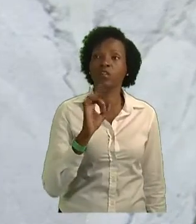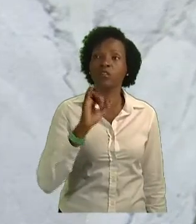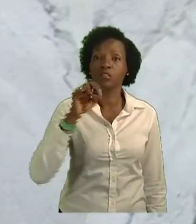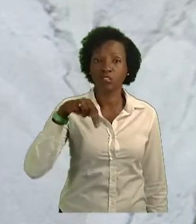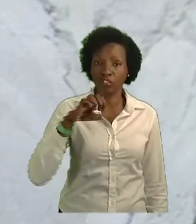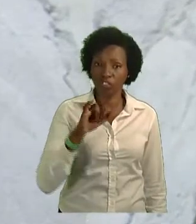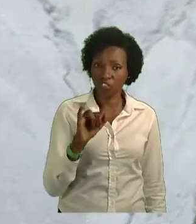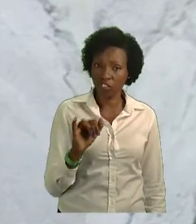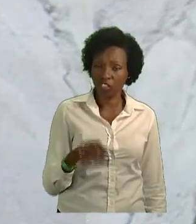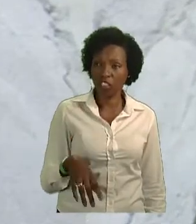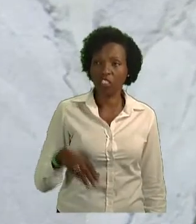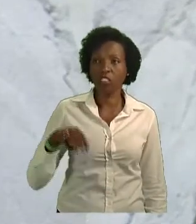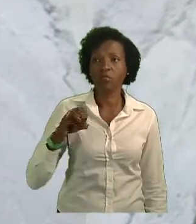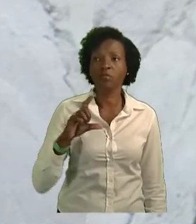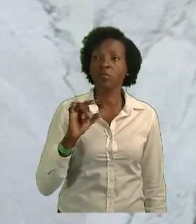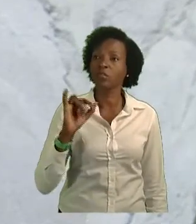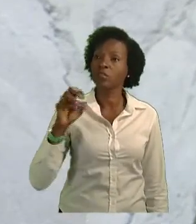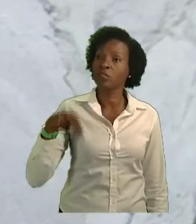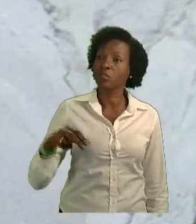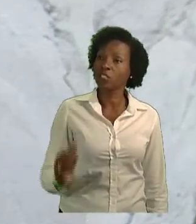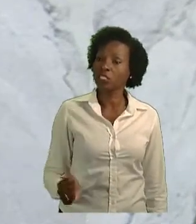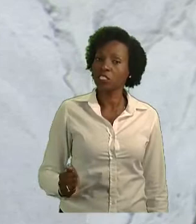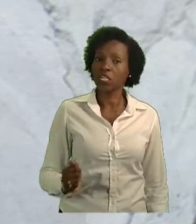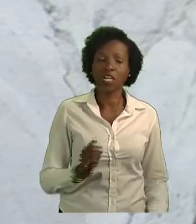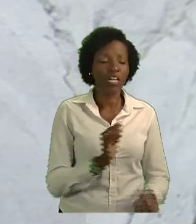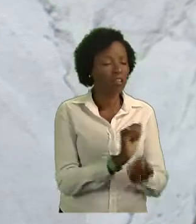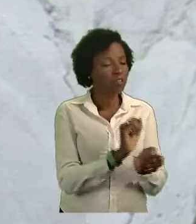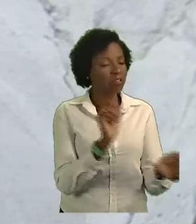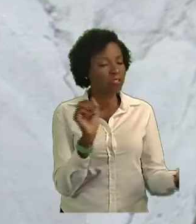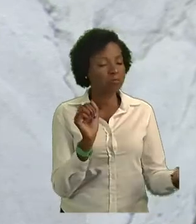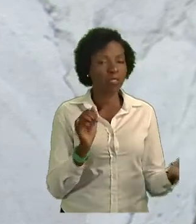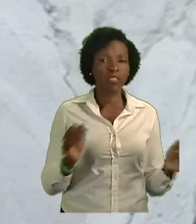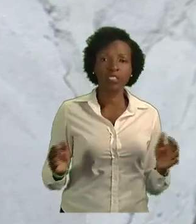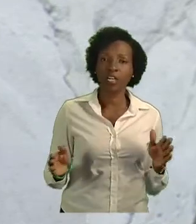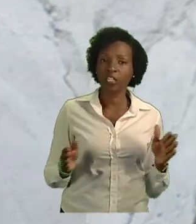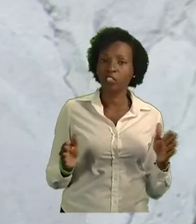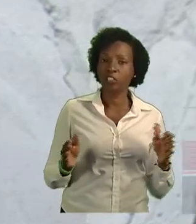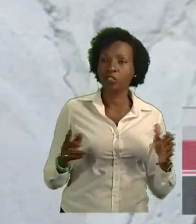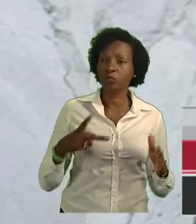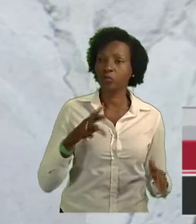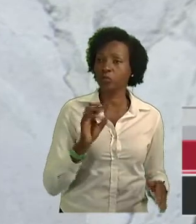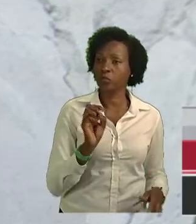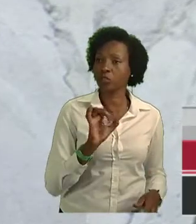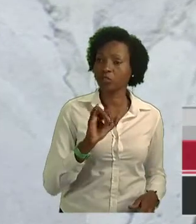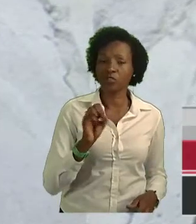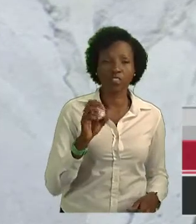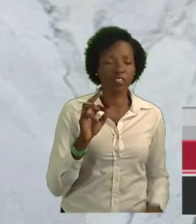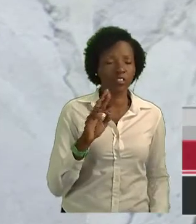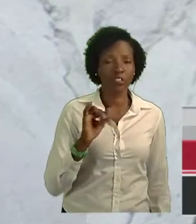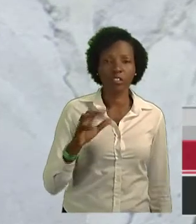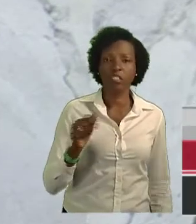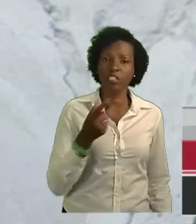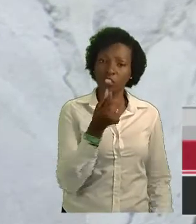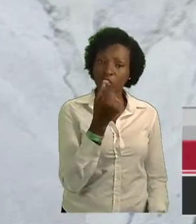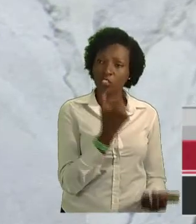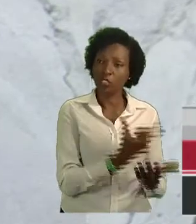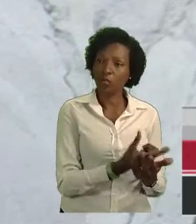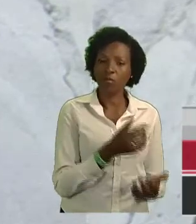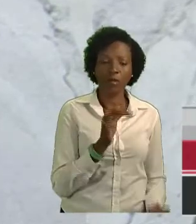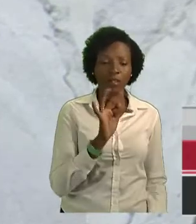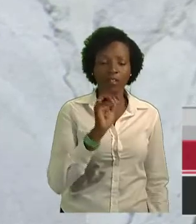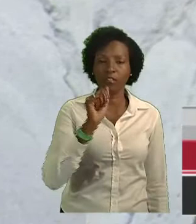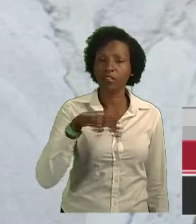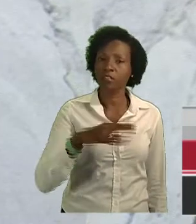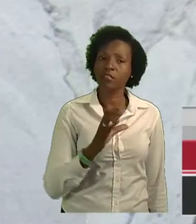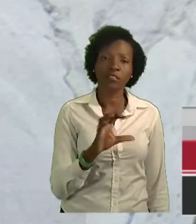a liberdade provisória sem fiança e interessante que ele fala que na sua nos na sua na